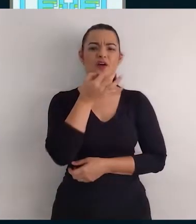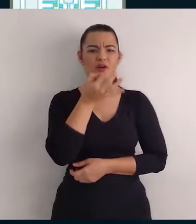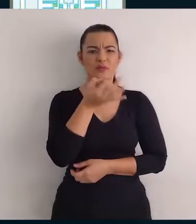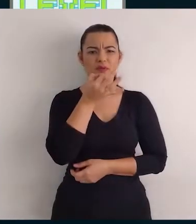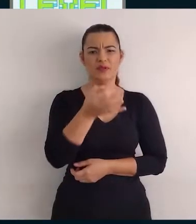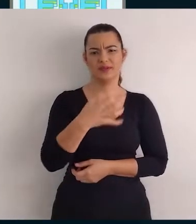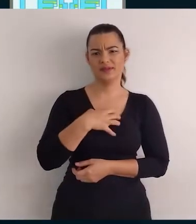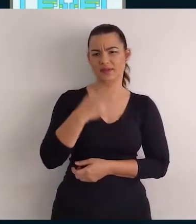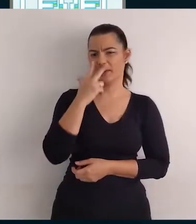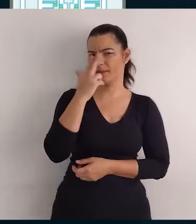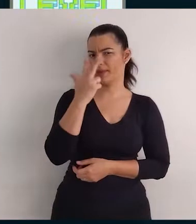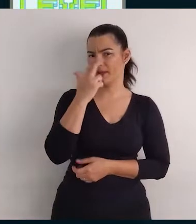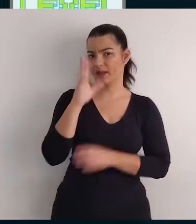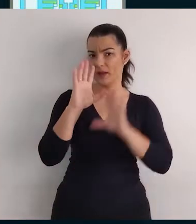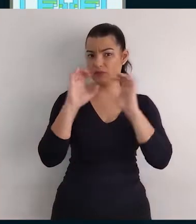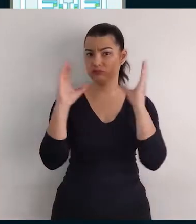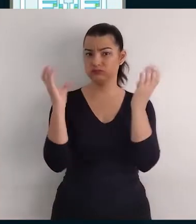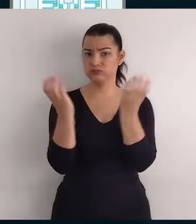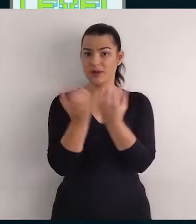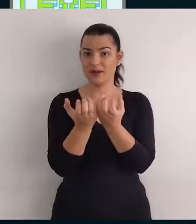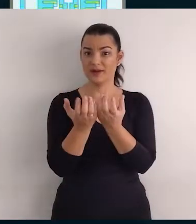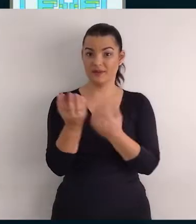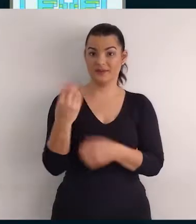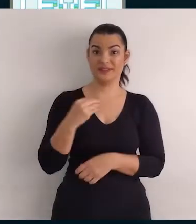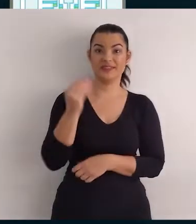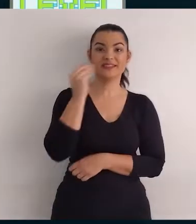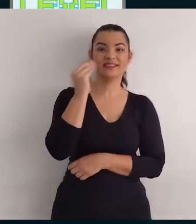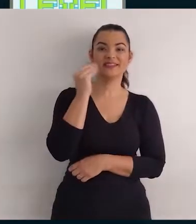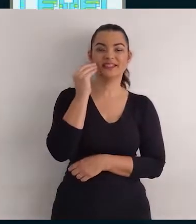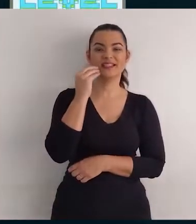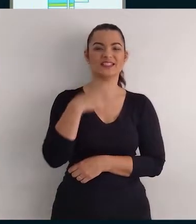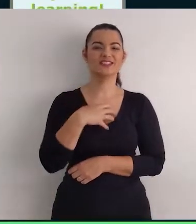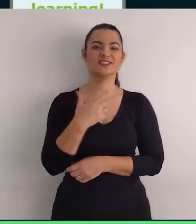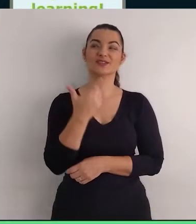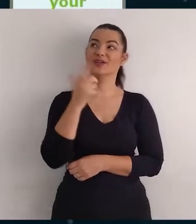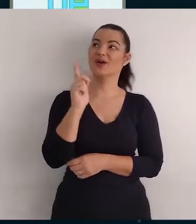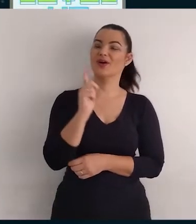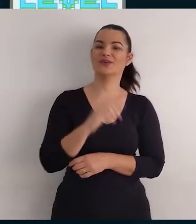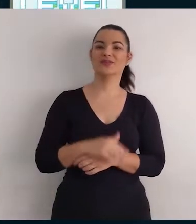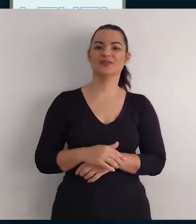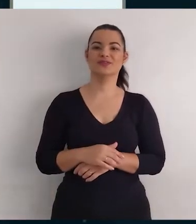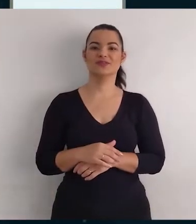parece uma nuvem? Vamos tentar com outro formato.